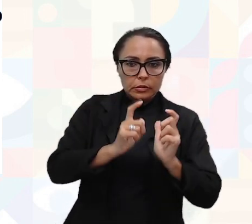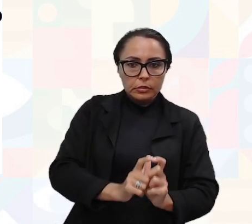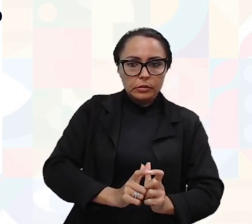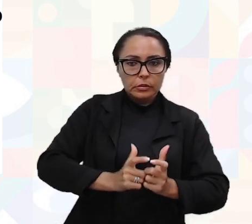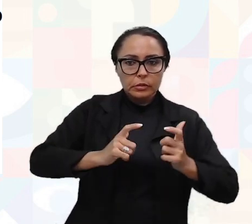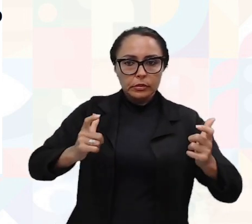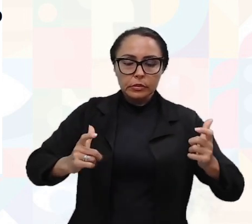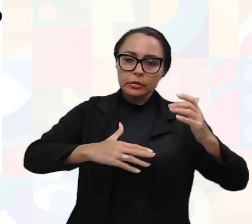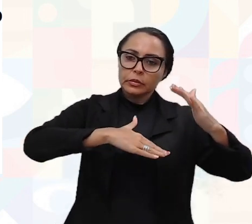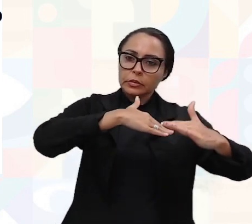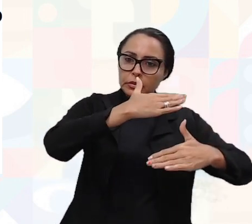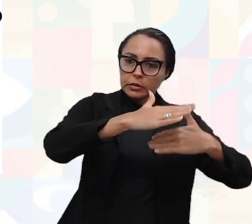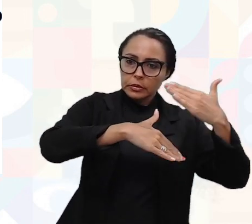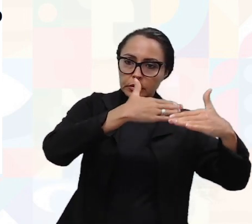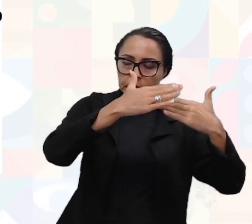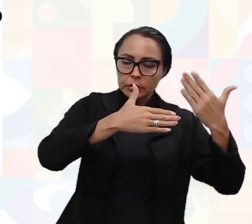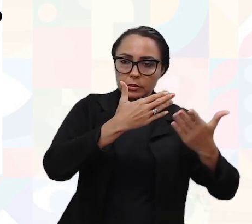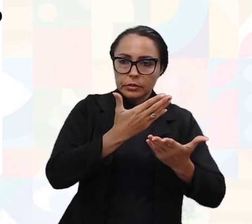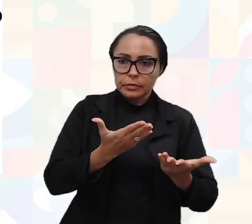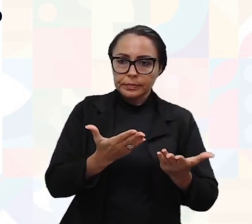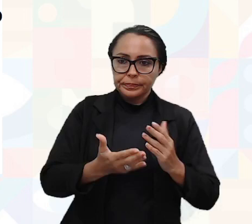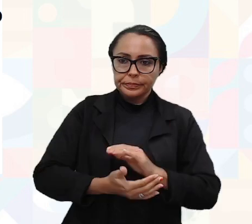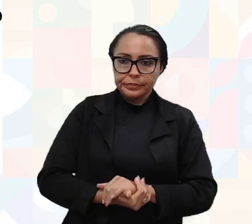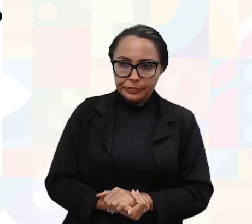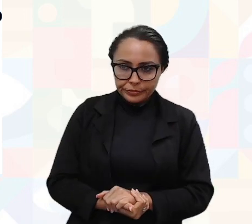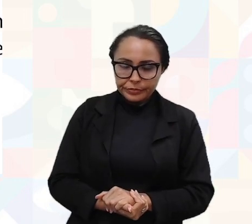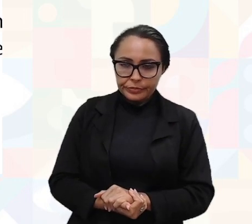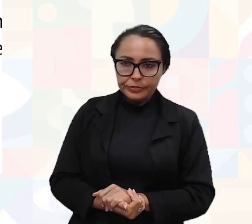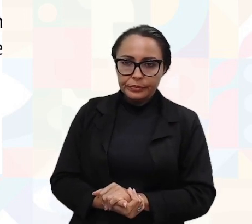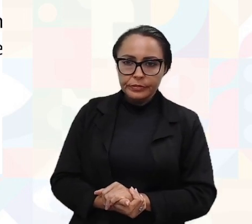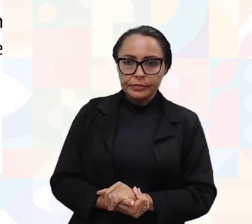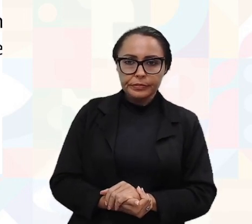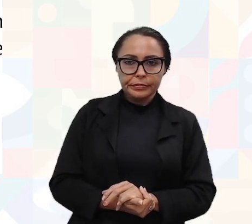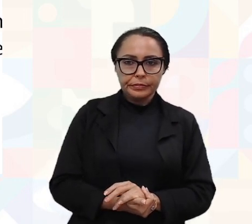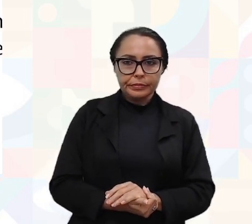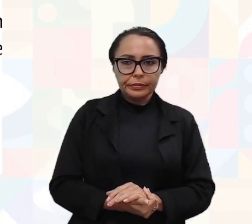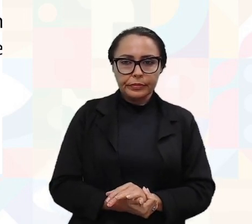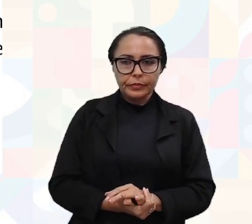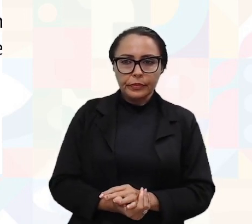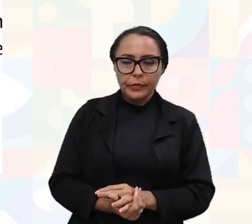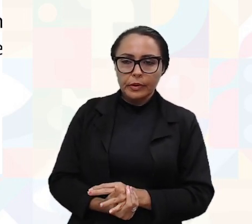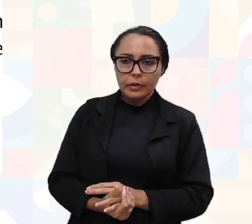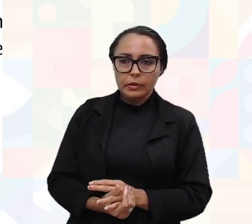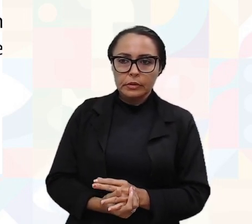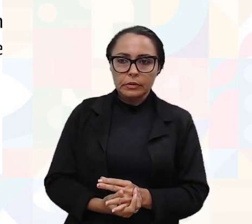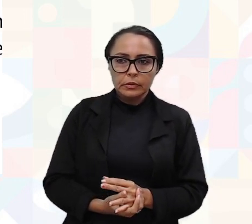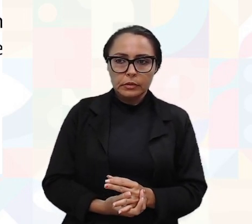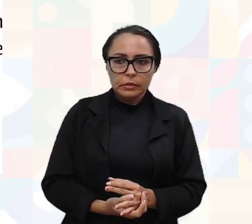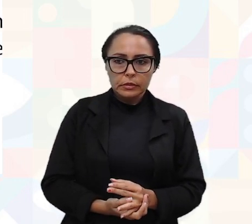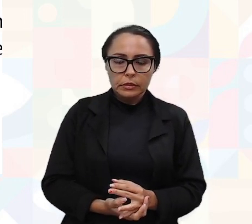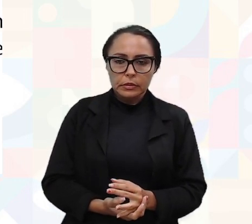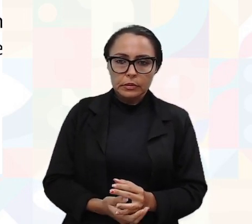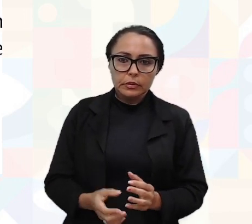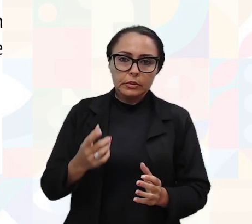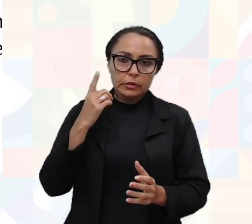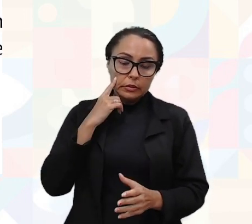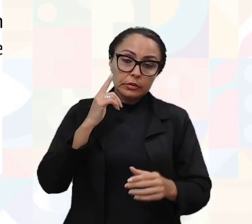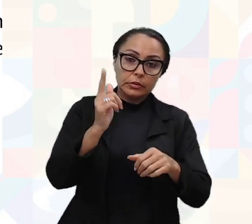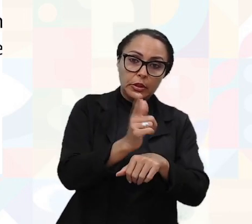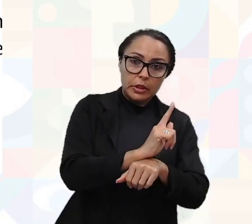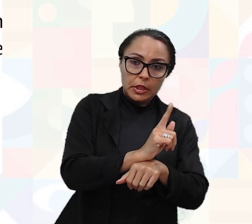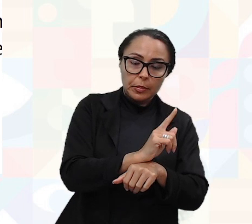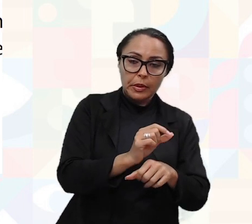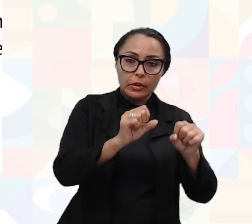contra flutuações inesperadas entre oferta e demanda. Bom, no gerenciamento do